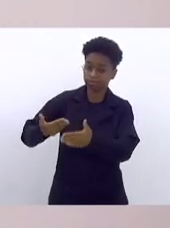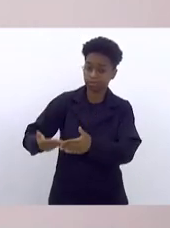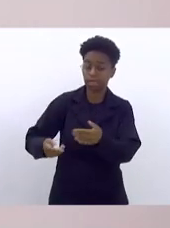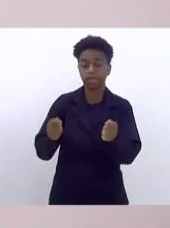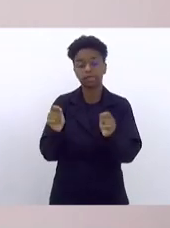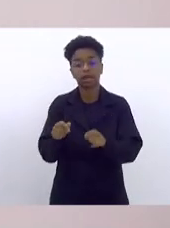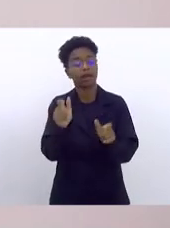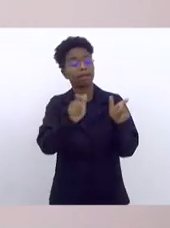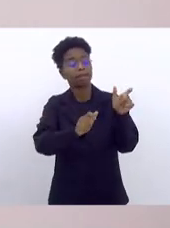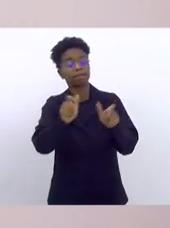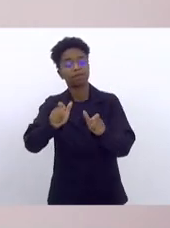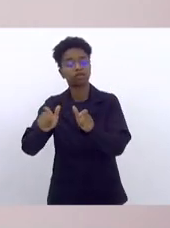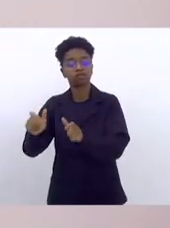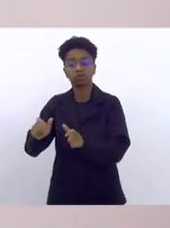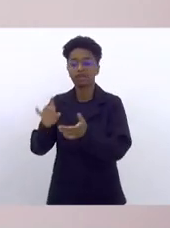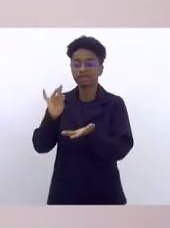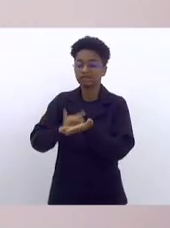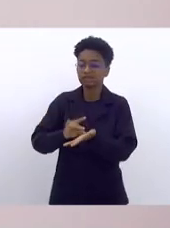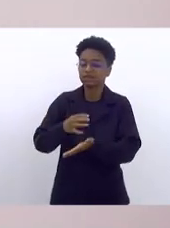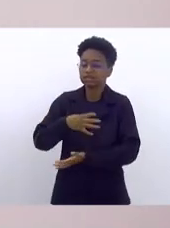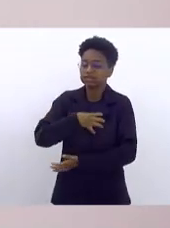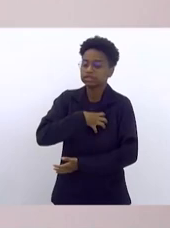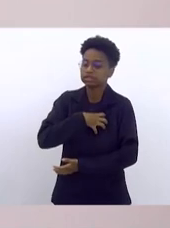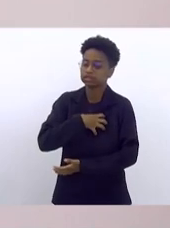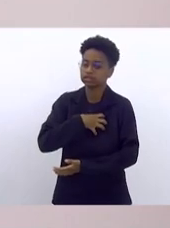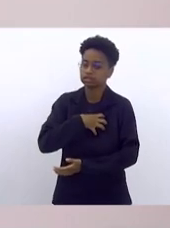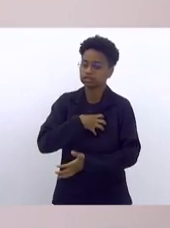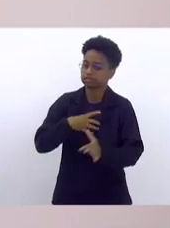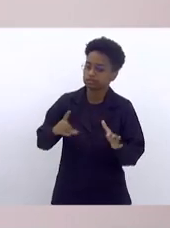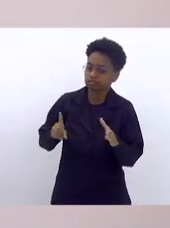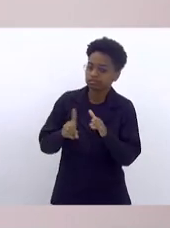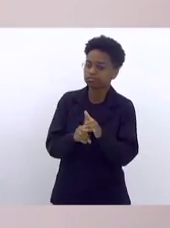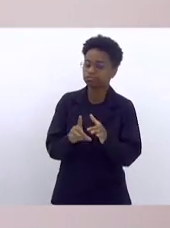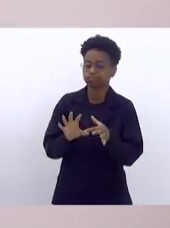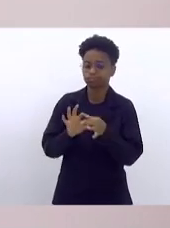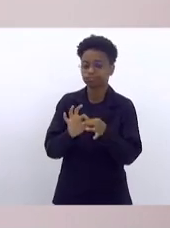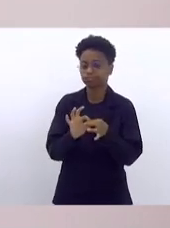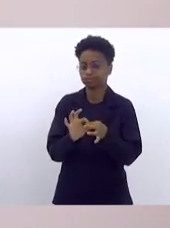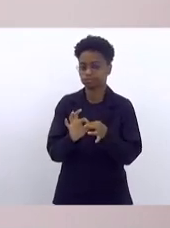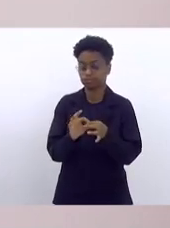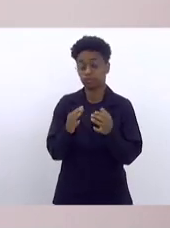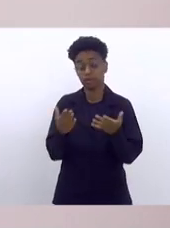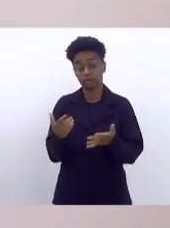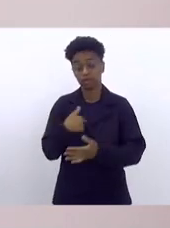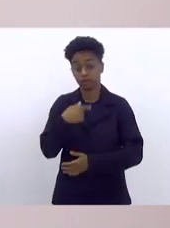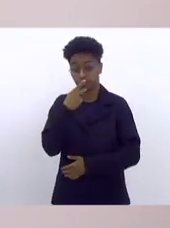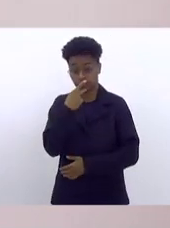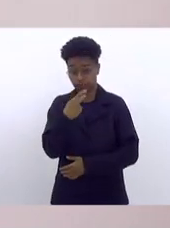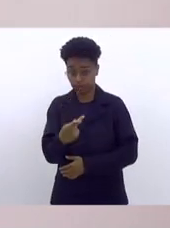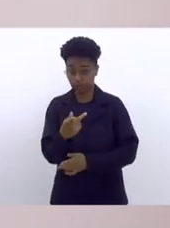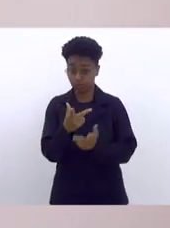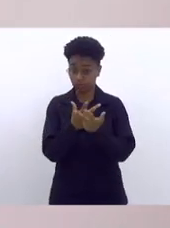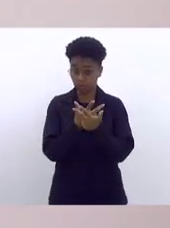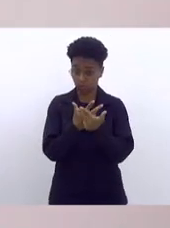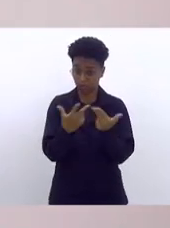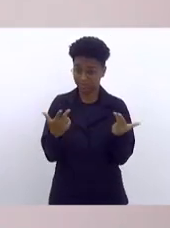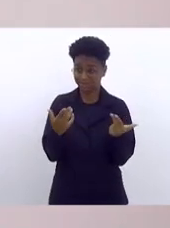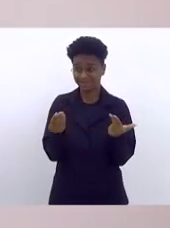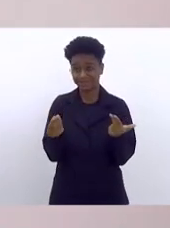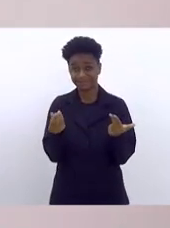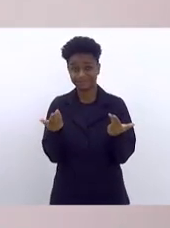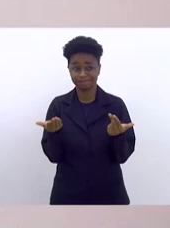pessoas possam se sentir pertencendo então eu estou falando de alguma coisa que não